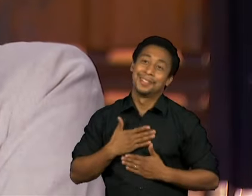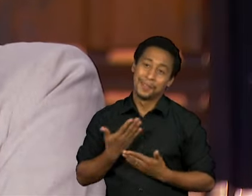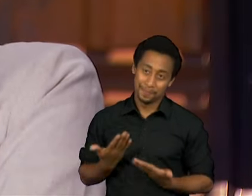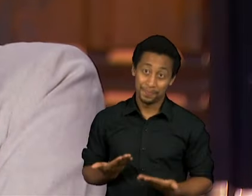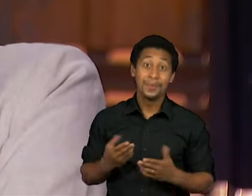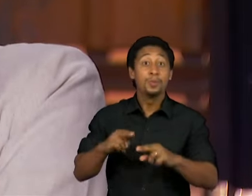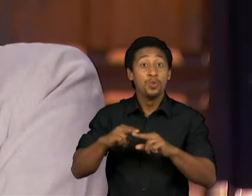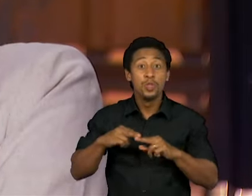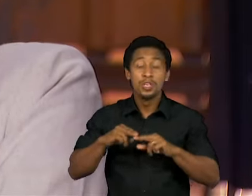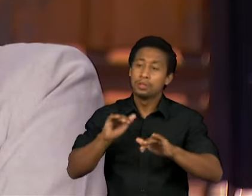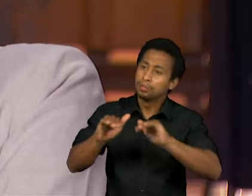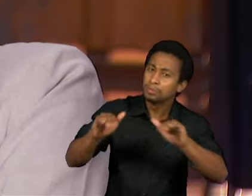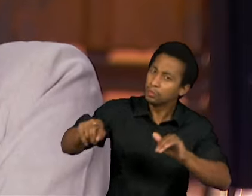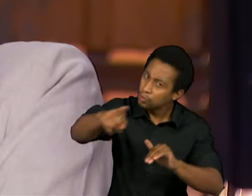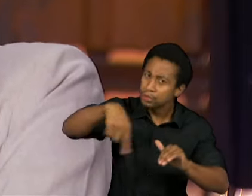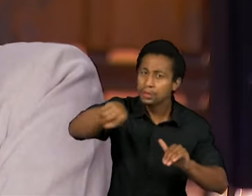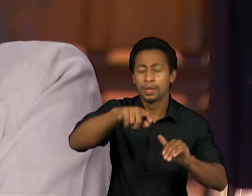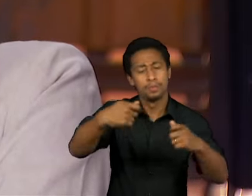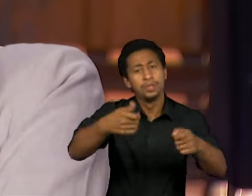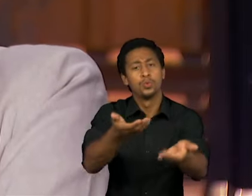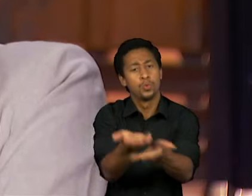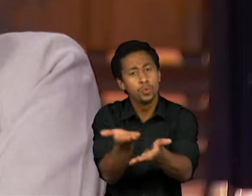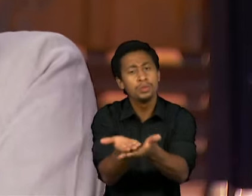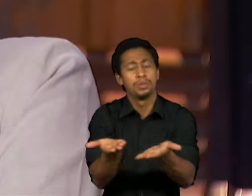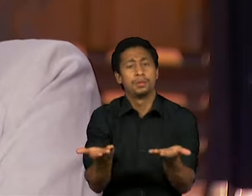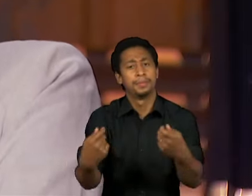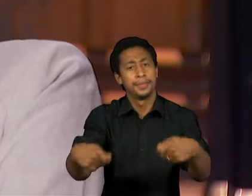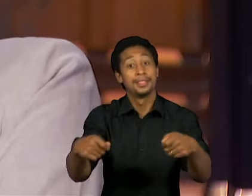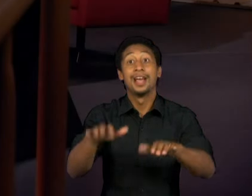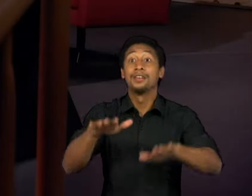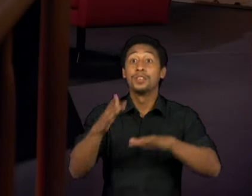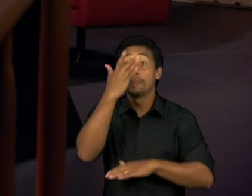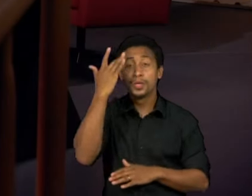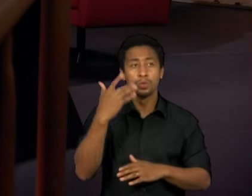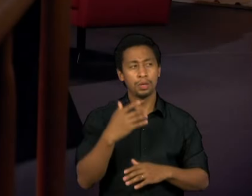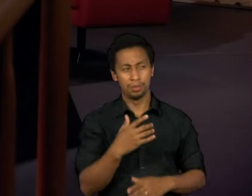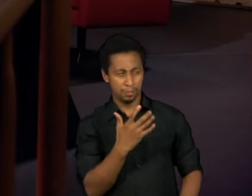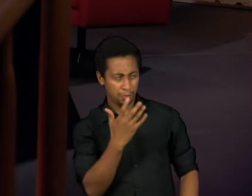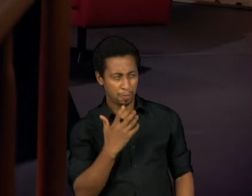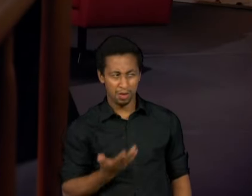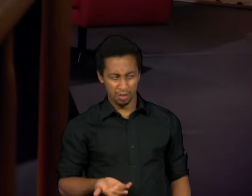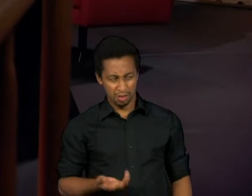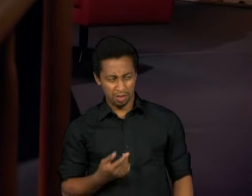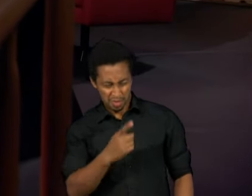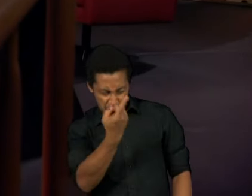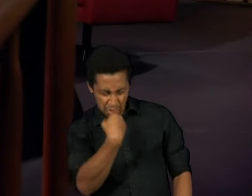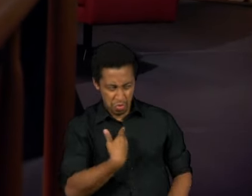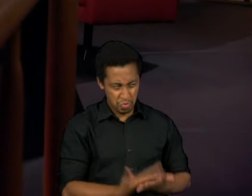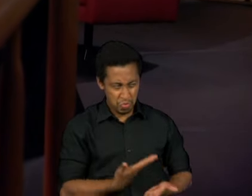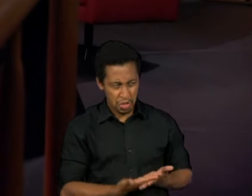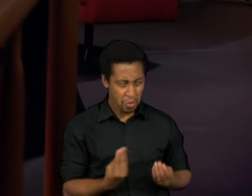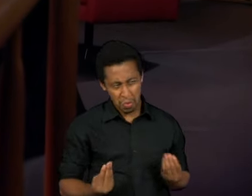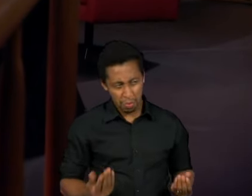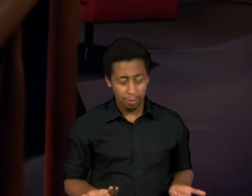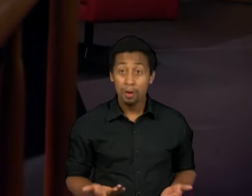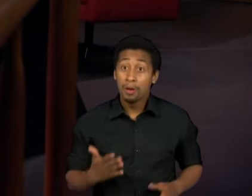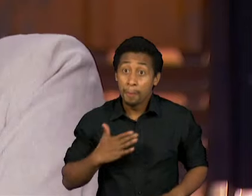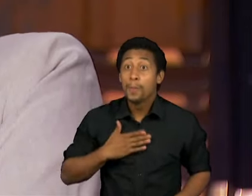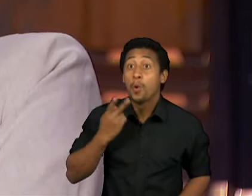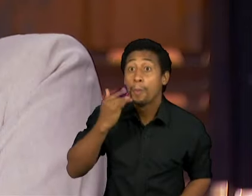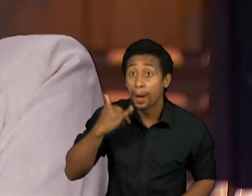pé das pessoas quando eu fico lá a gente vai estudar né ali da fábrica vai estar foi só fica brava falou meu meu pai carregava sacas de Açúcar nas costas como ele mesmo